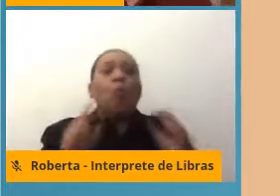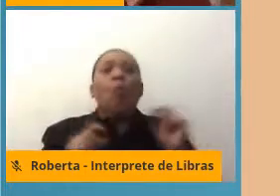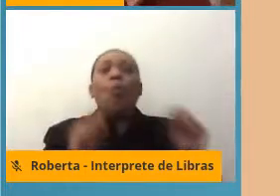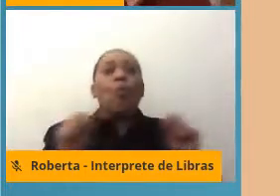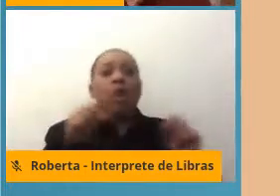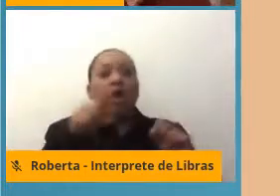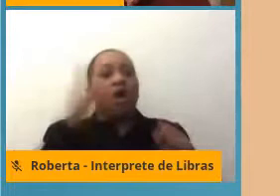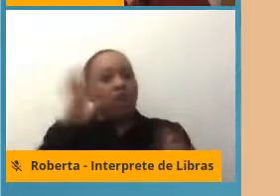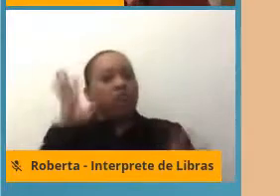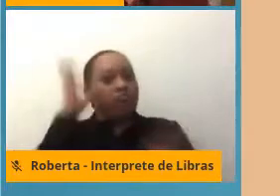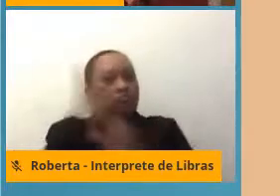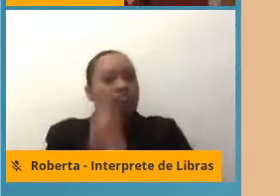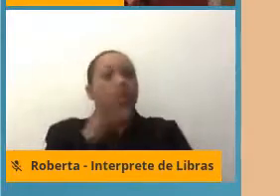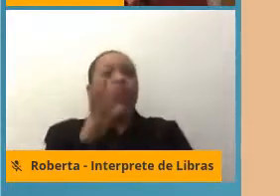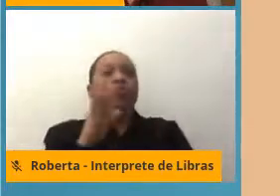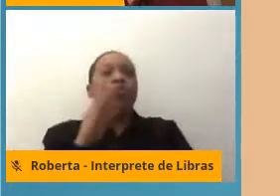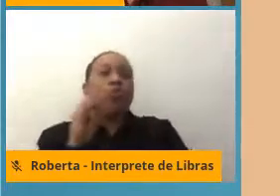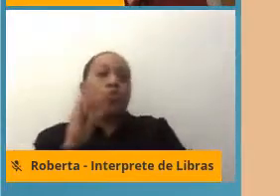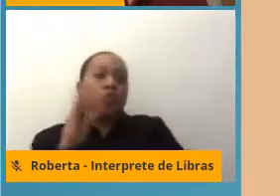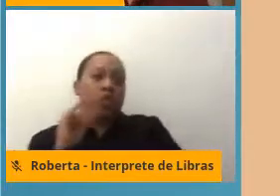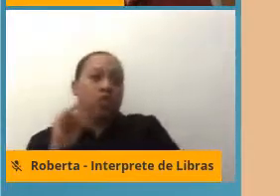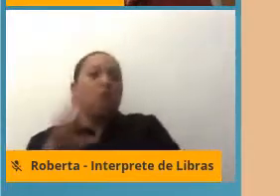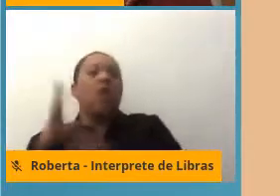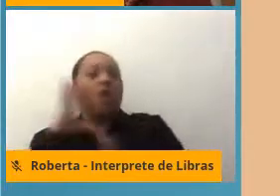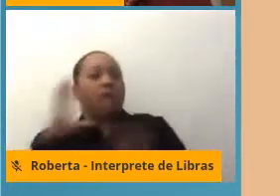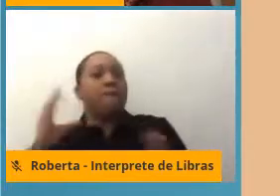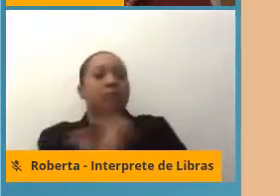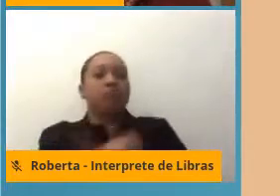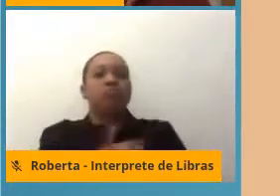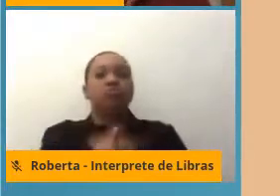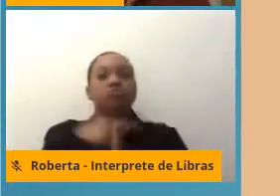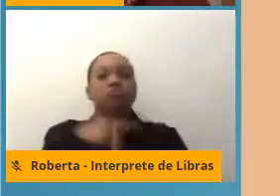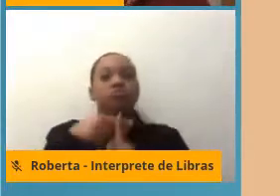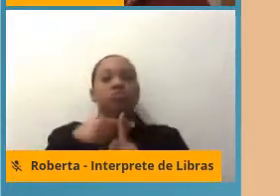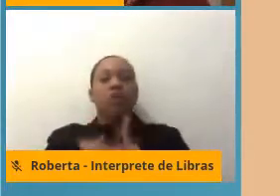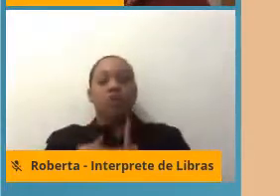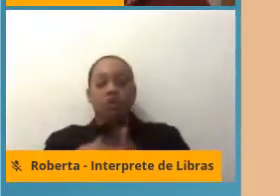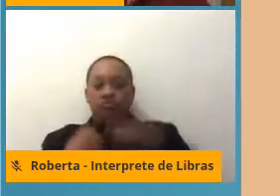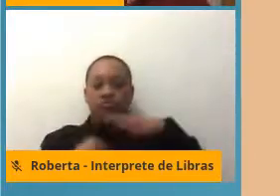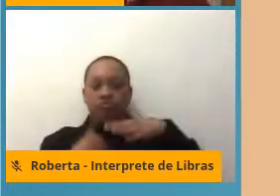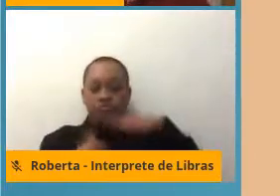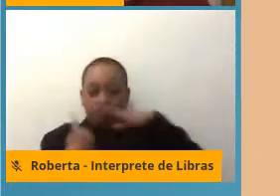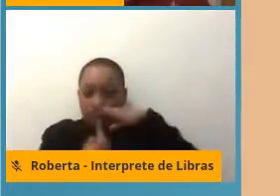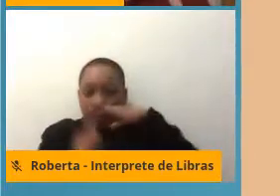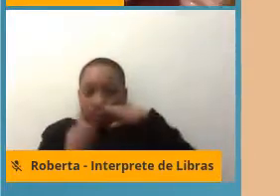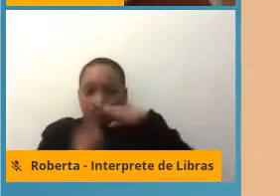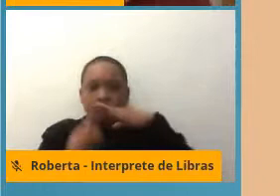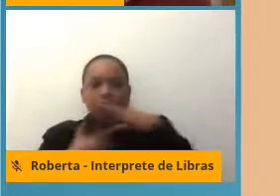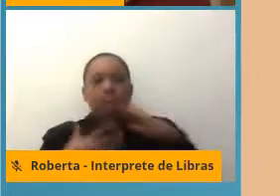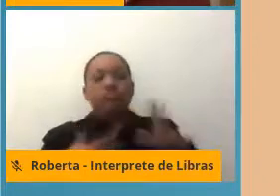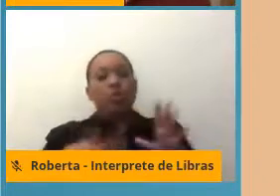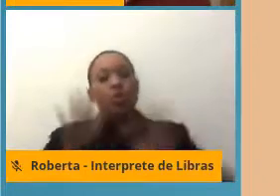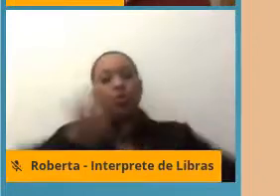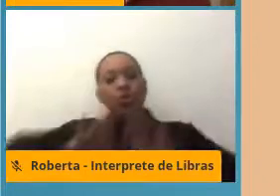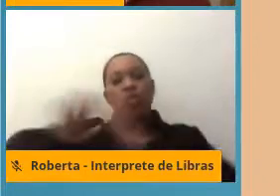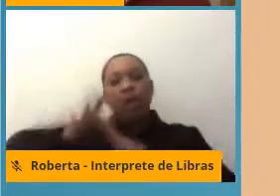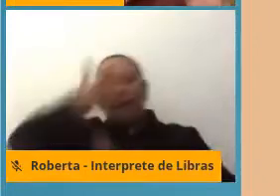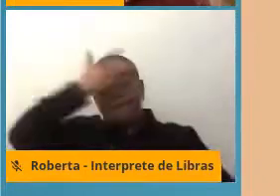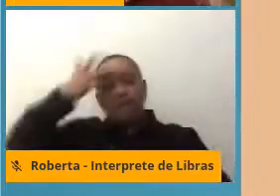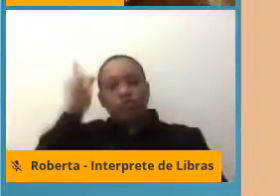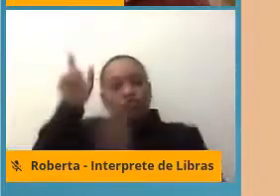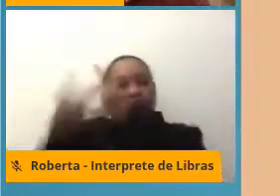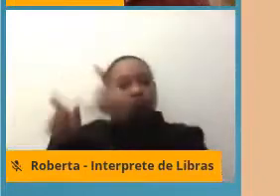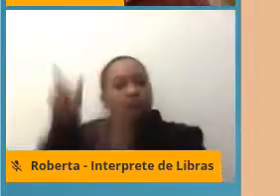me isolo, eu já tenho um cuidado maior com as pessoas. E eu queria também reforçar que se um teste rápido